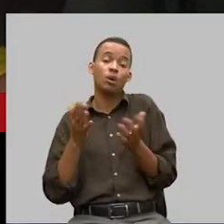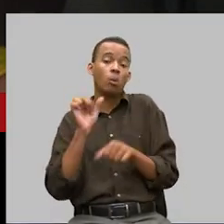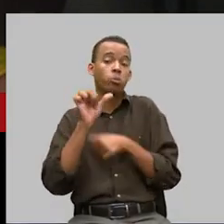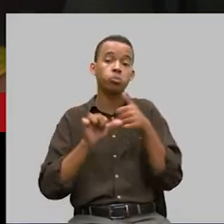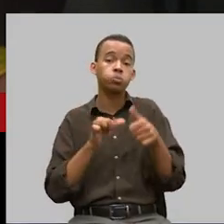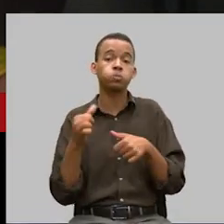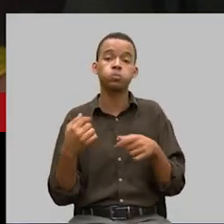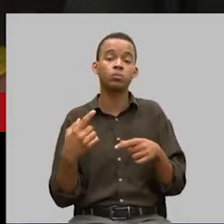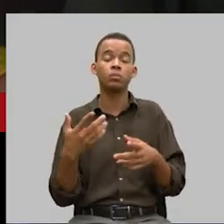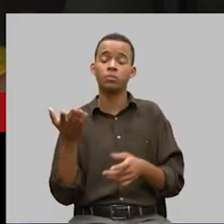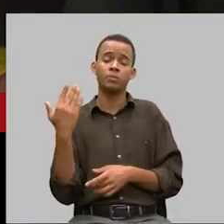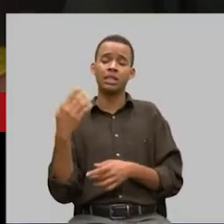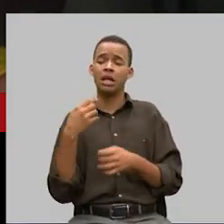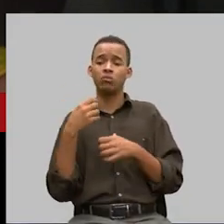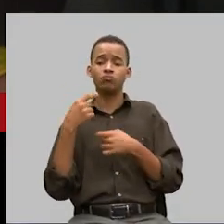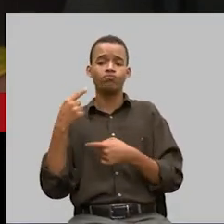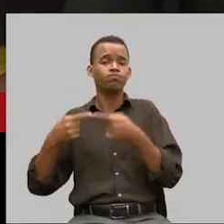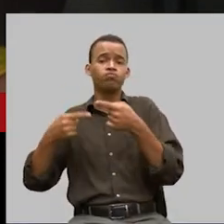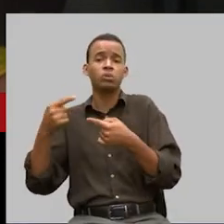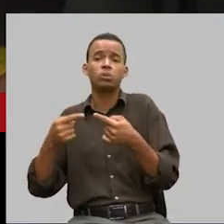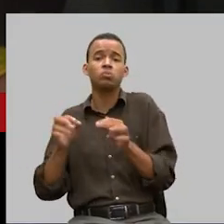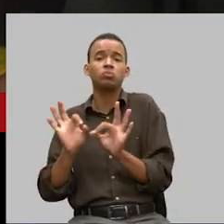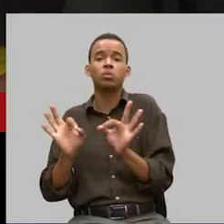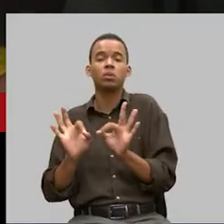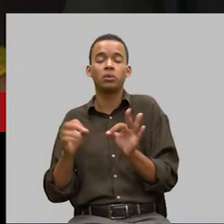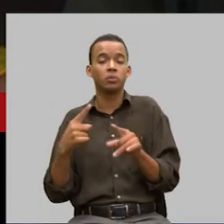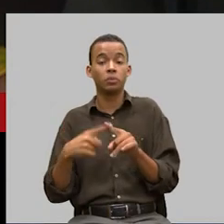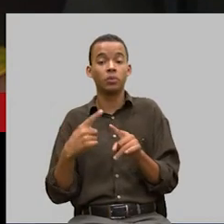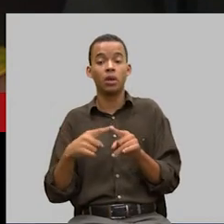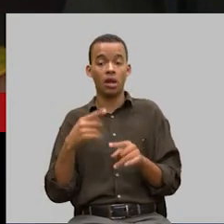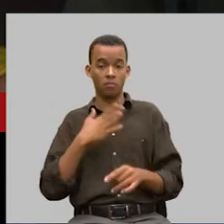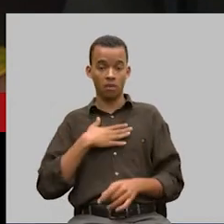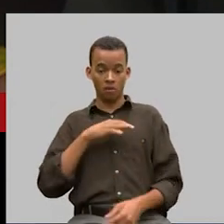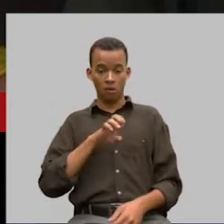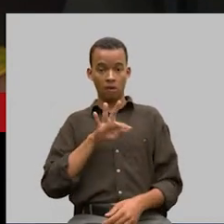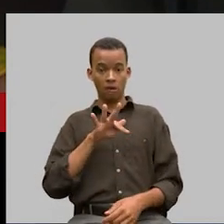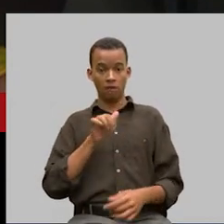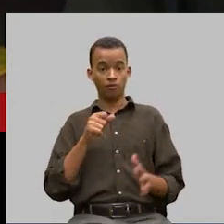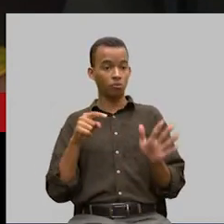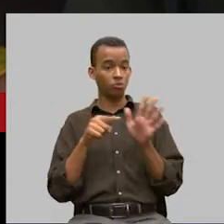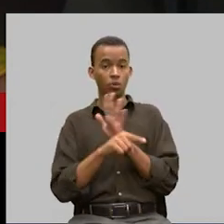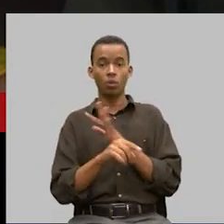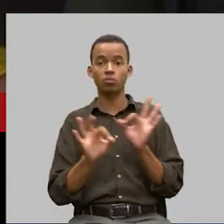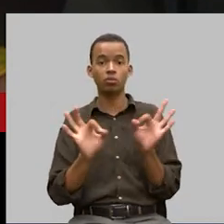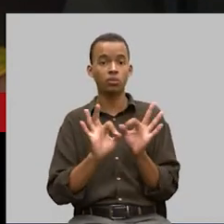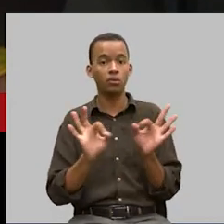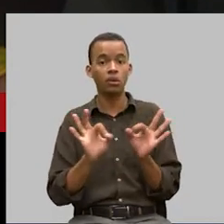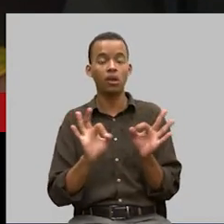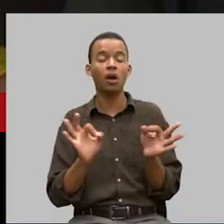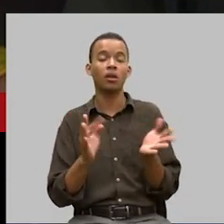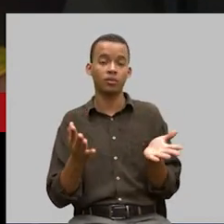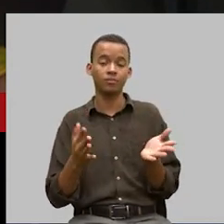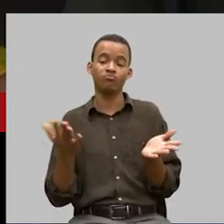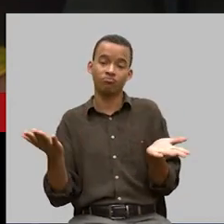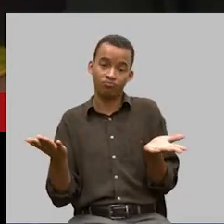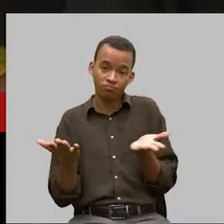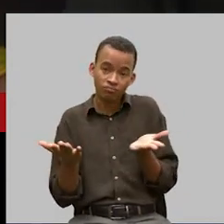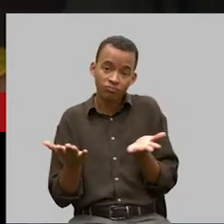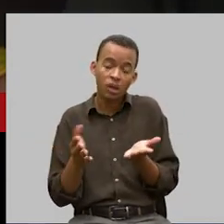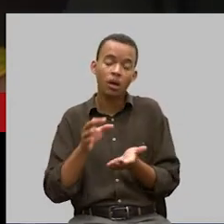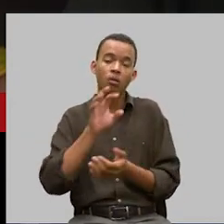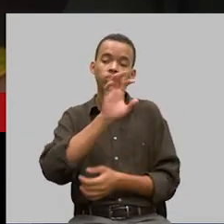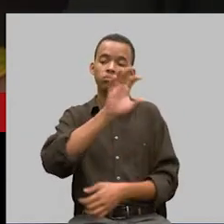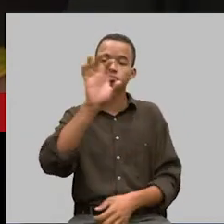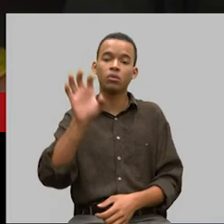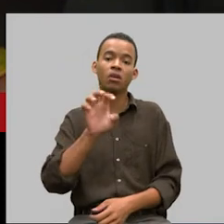menos na minha Efa não foi perguntar se podia fazer se iria impactar e tem várias efas que esse é um